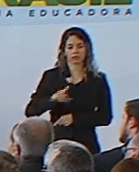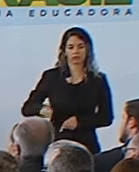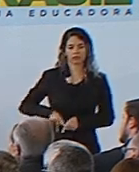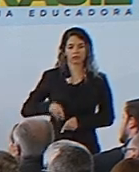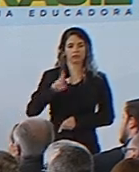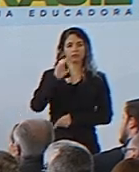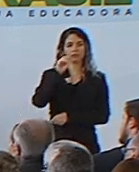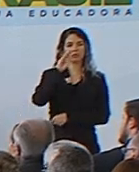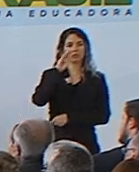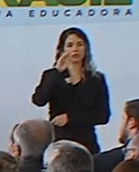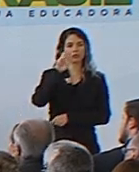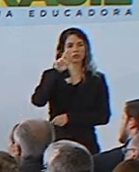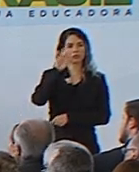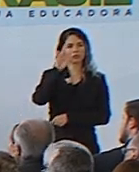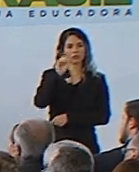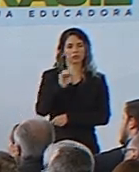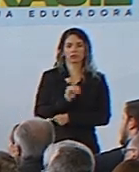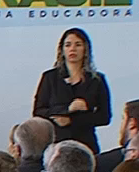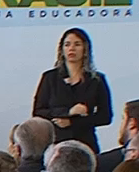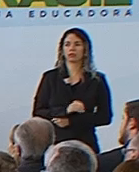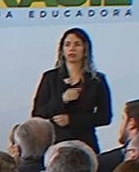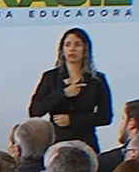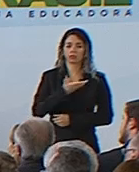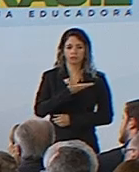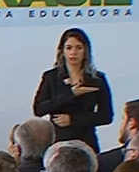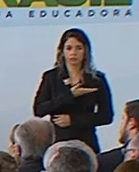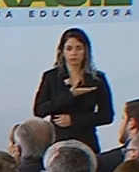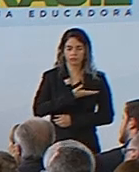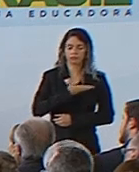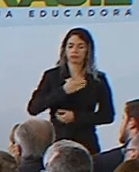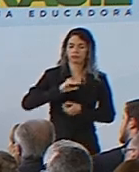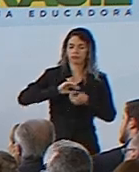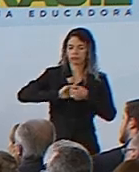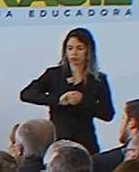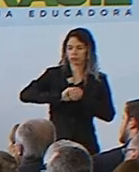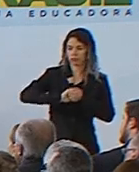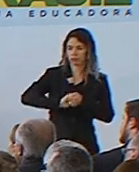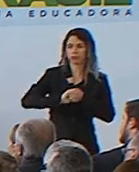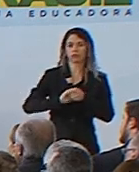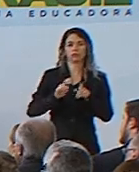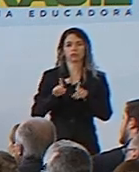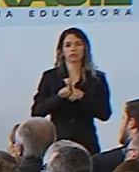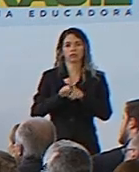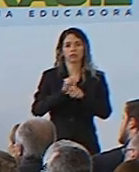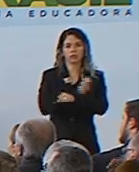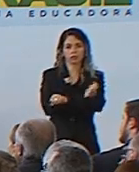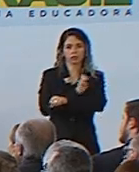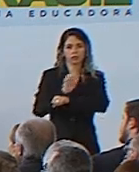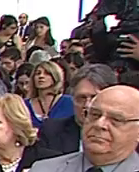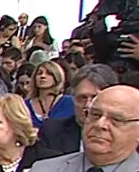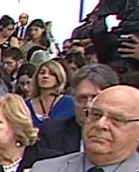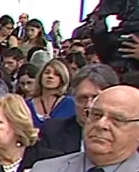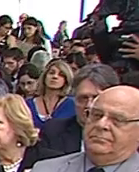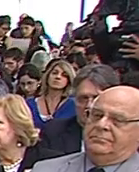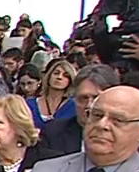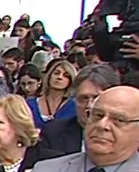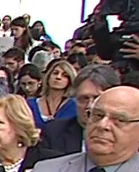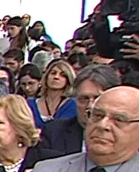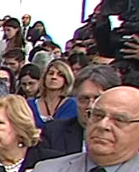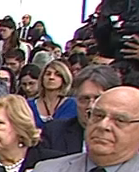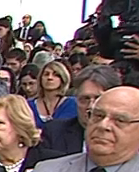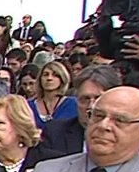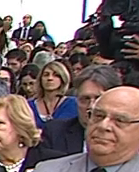Roberto ordini os meus queridos companheiros e amigos diretores do sebrai Nacional a Eloí